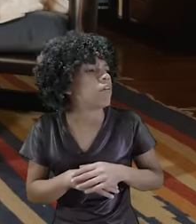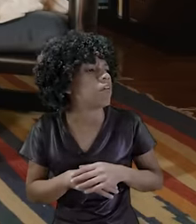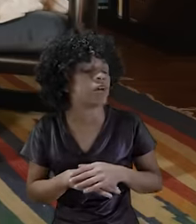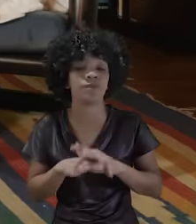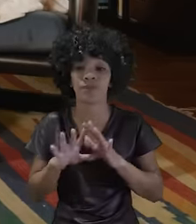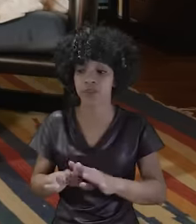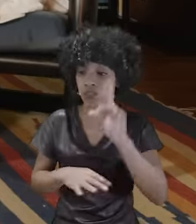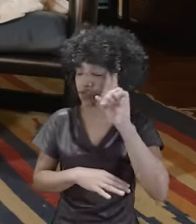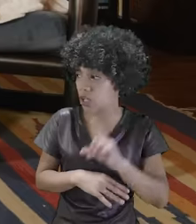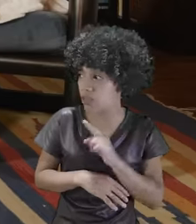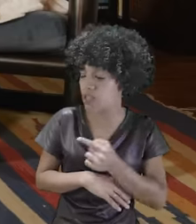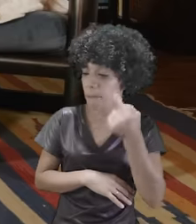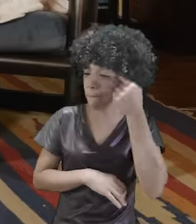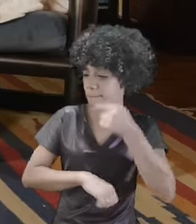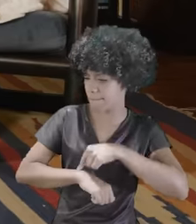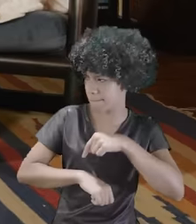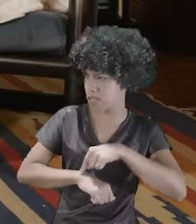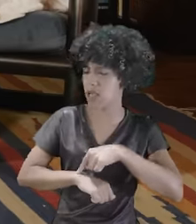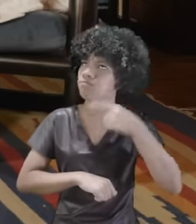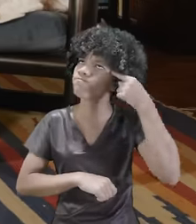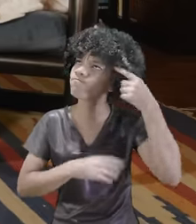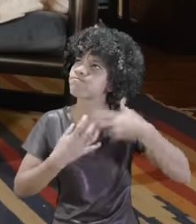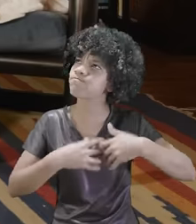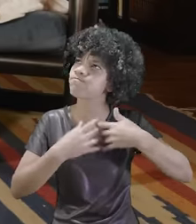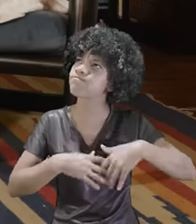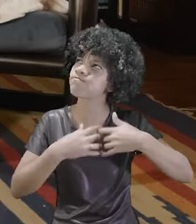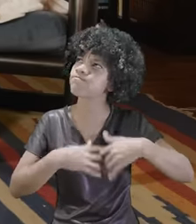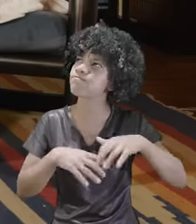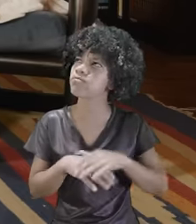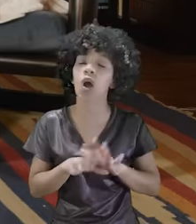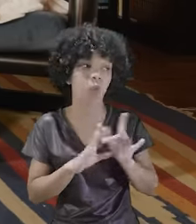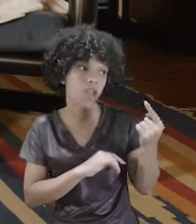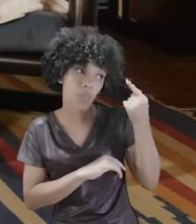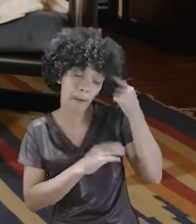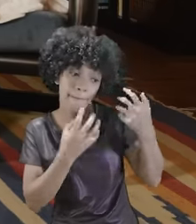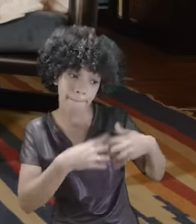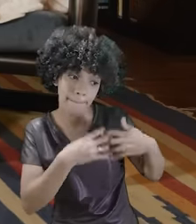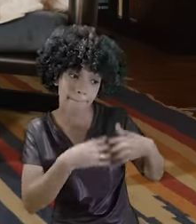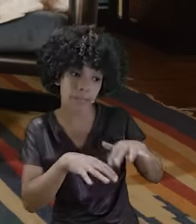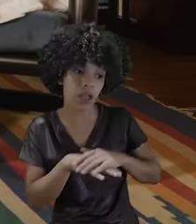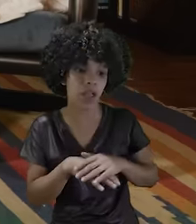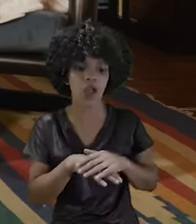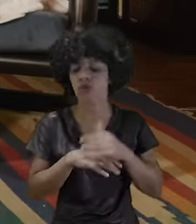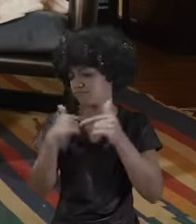diariamente Você tem tempo de pensar sobre tom quando eu penso e o mato no trabalho